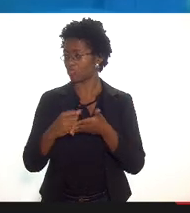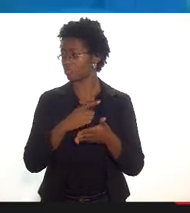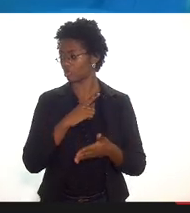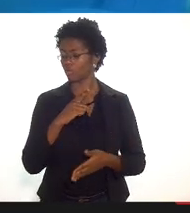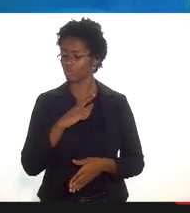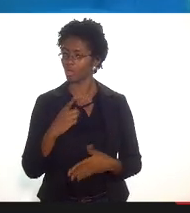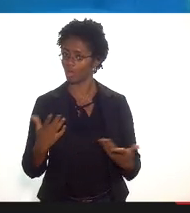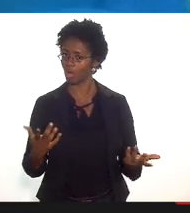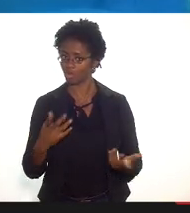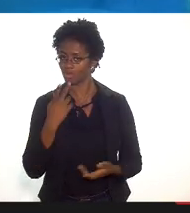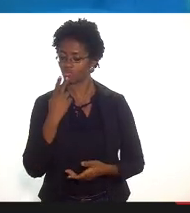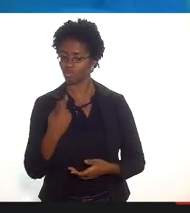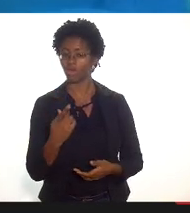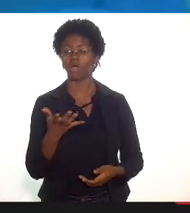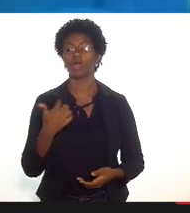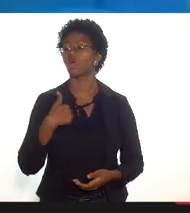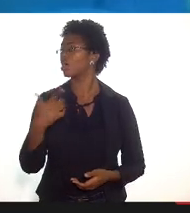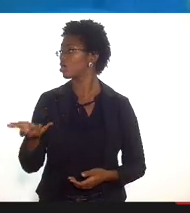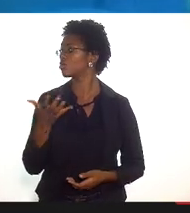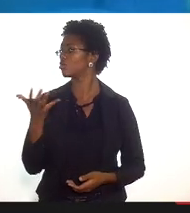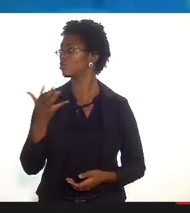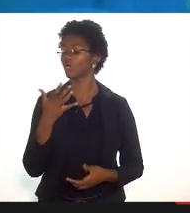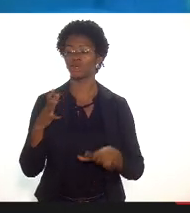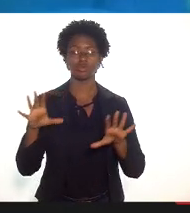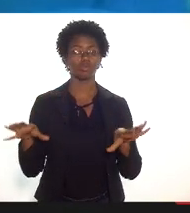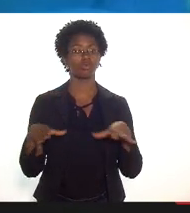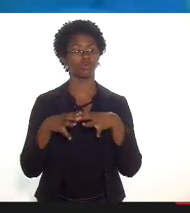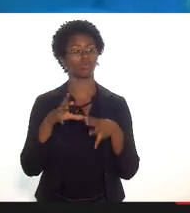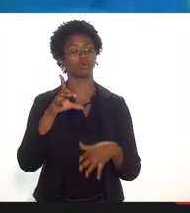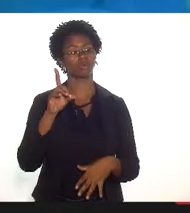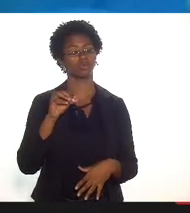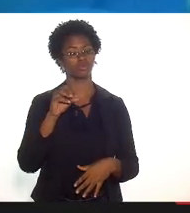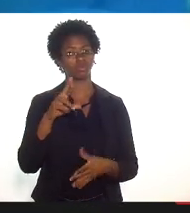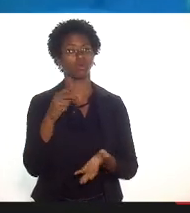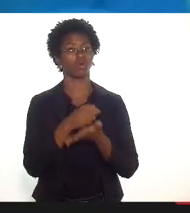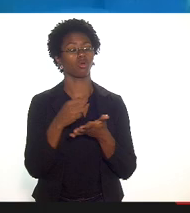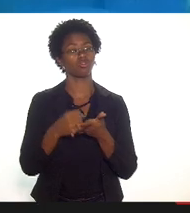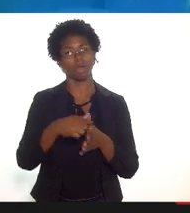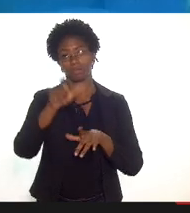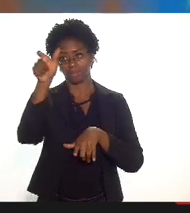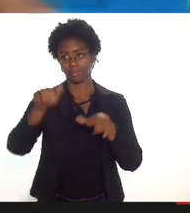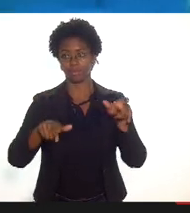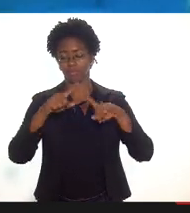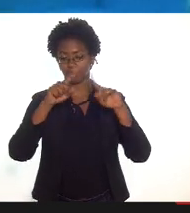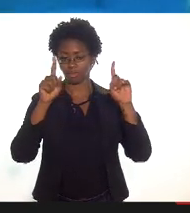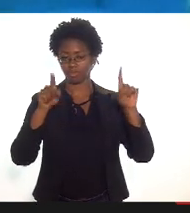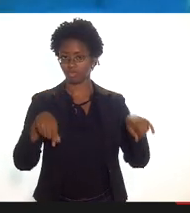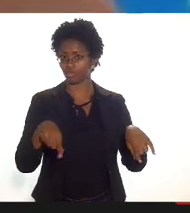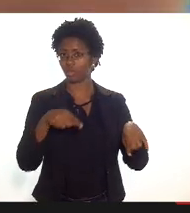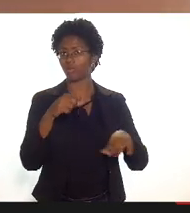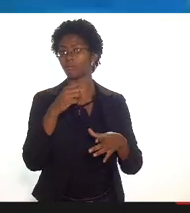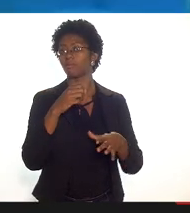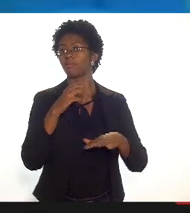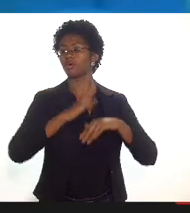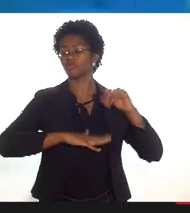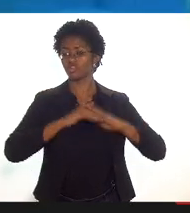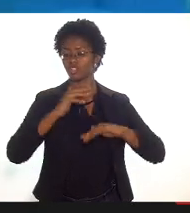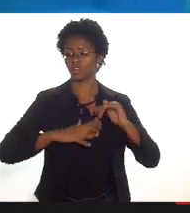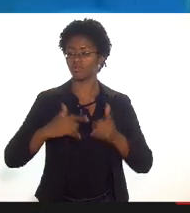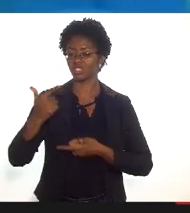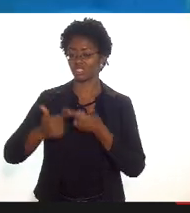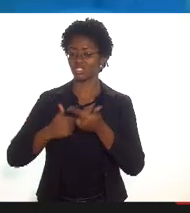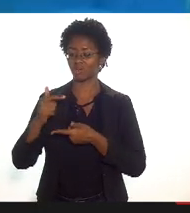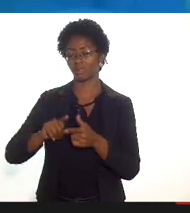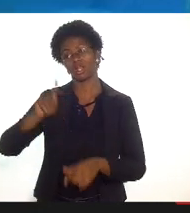com a maior nitidez. A rede Dó vai contratar profissionais, vai botar para usar os nossos leitos e vai trabalhar dentro do Hospital